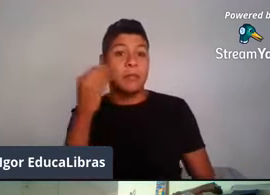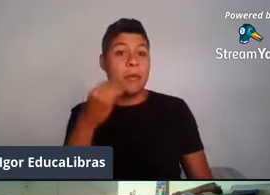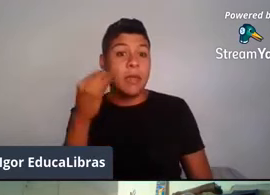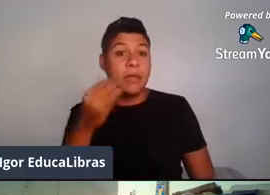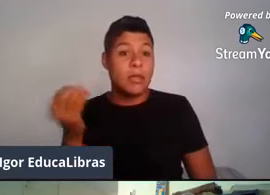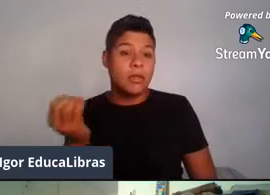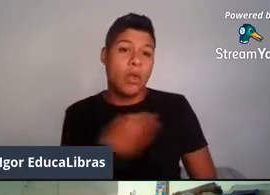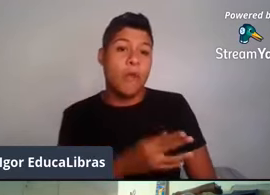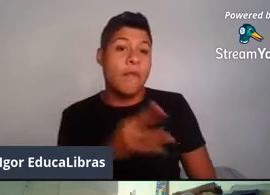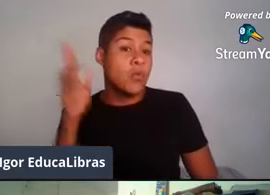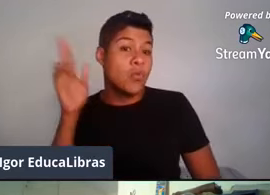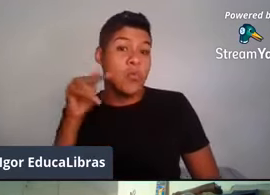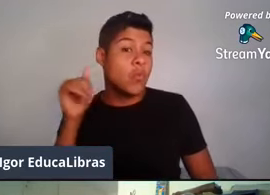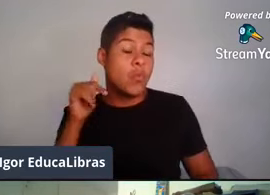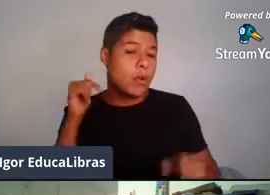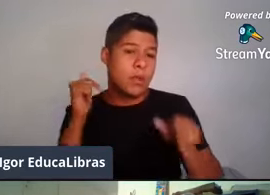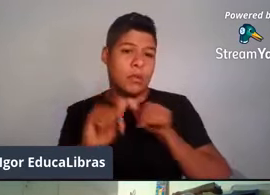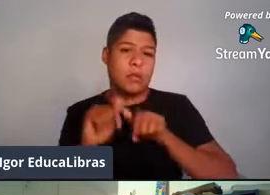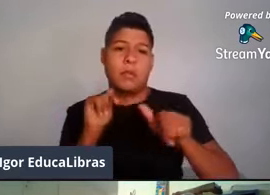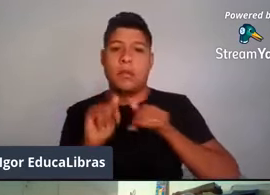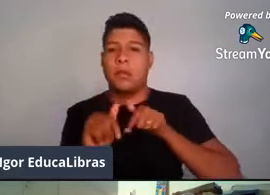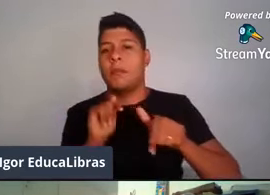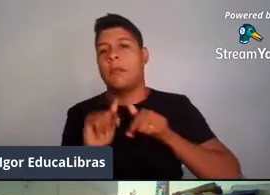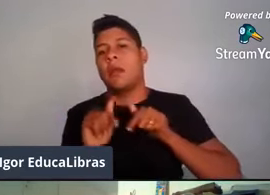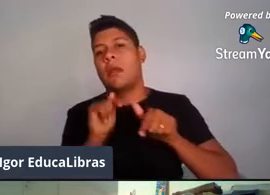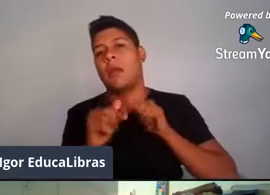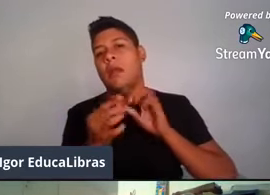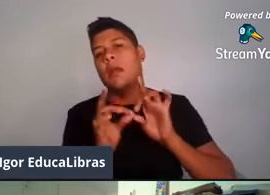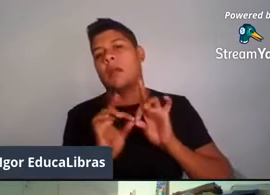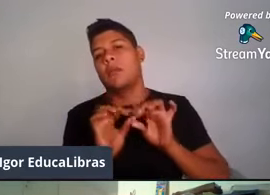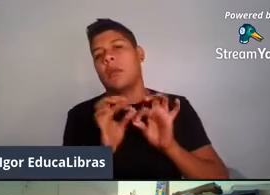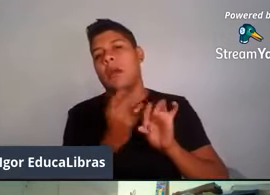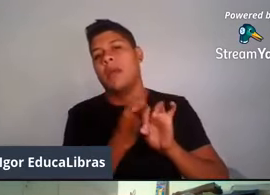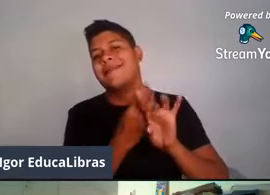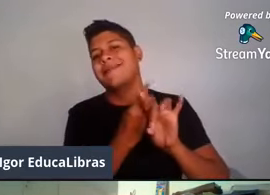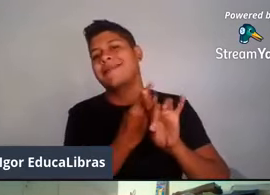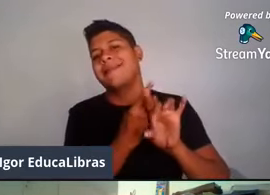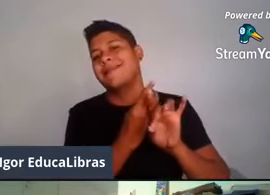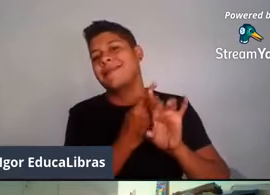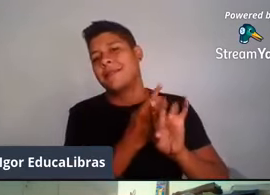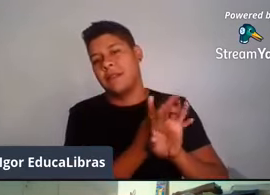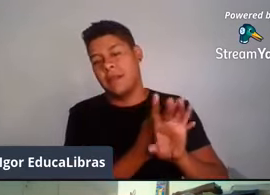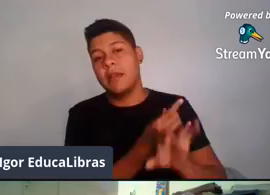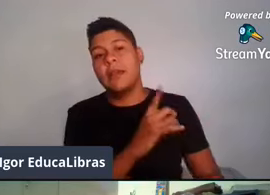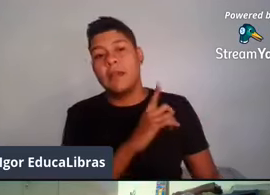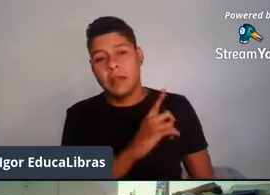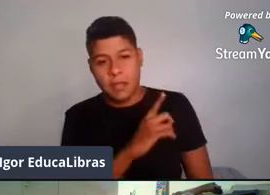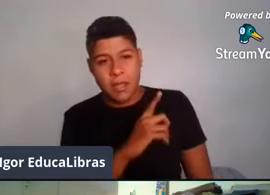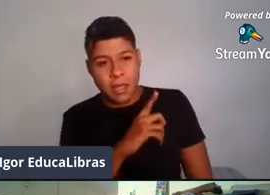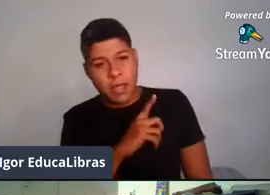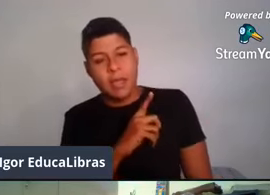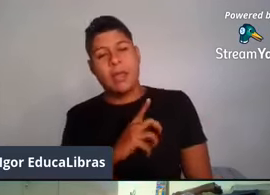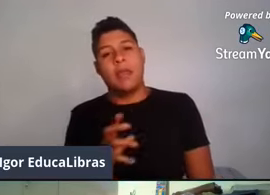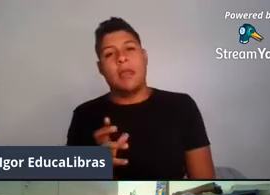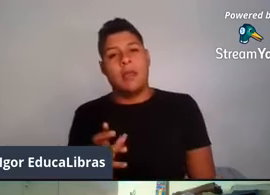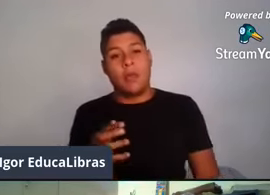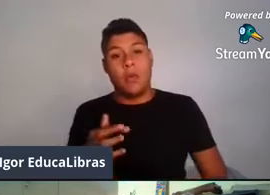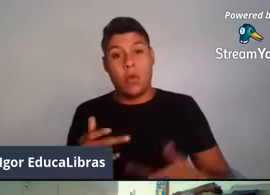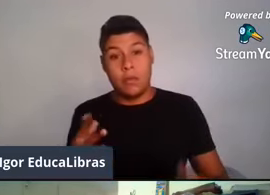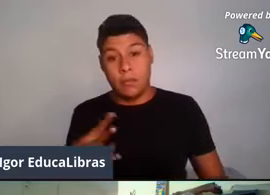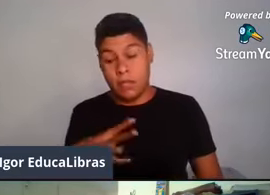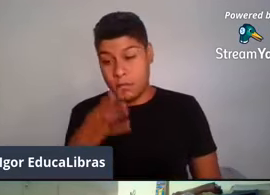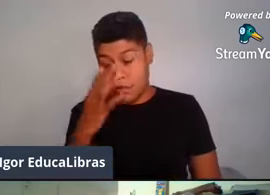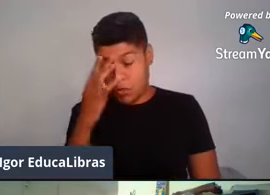nova, nunca tinha trabalhado à distância, assim. Tem suas particularidades, né? Para quem